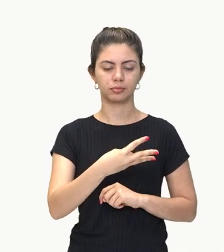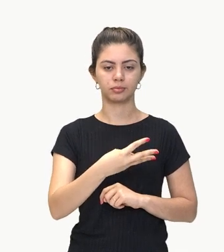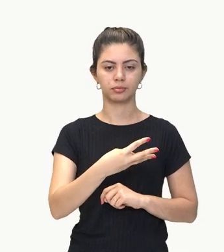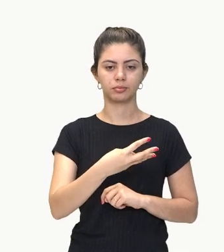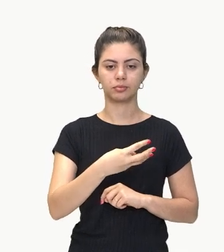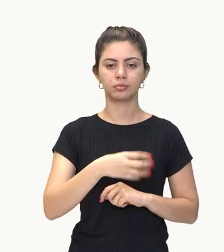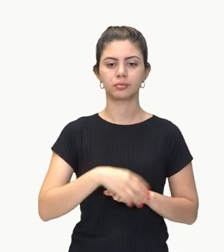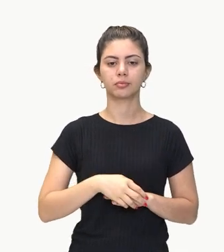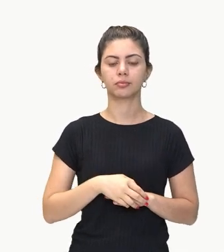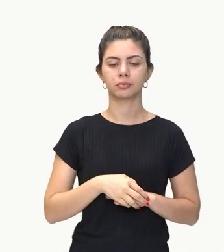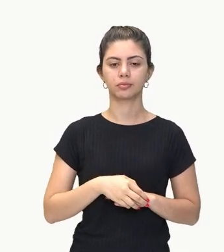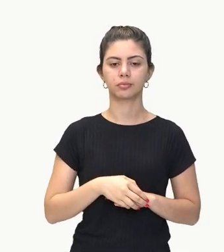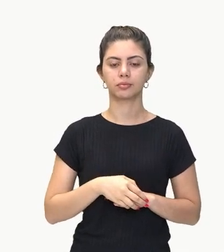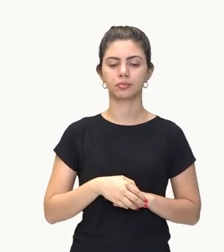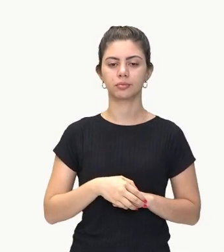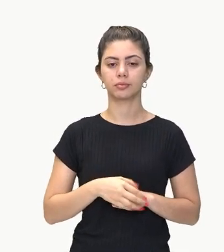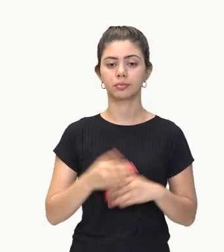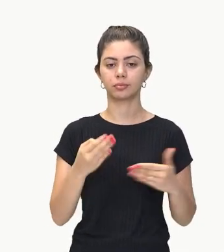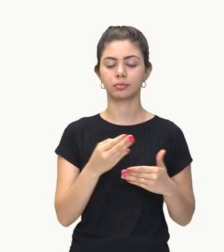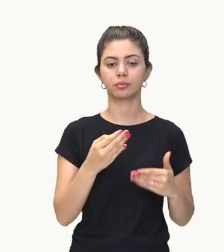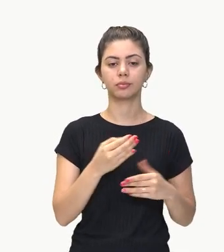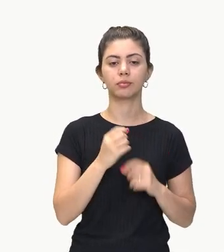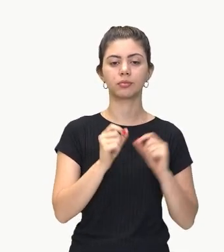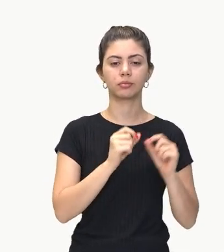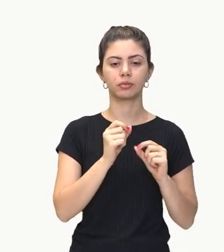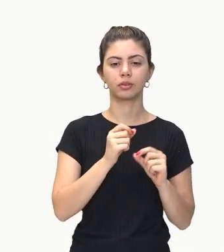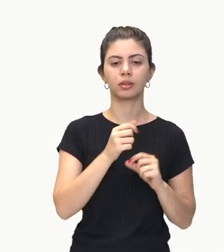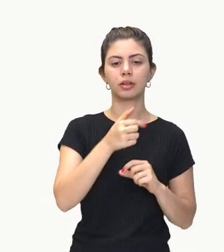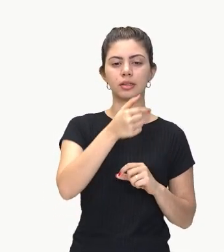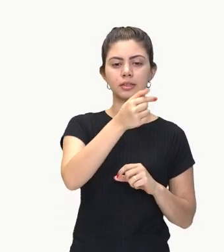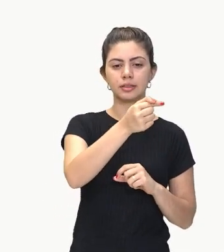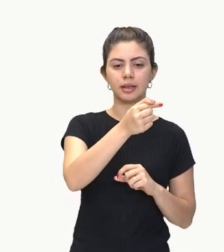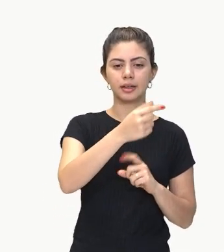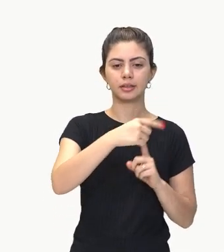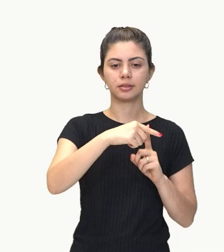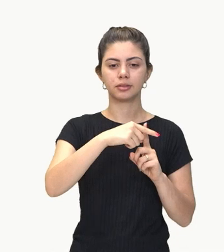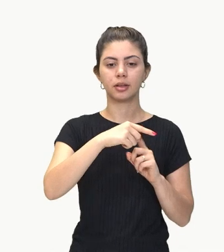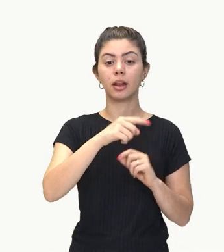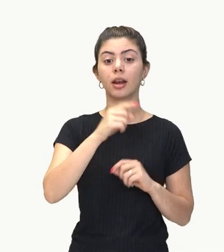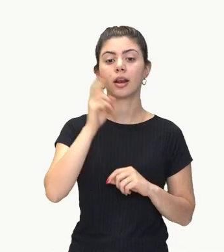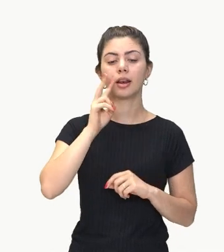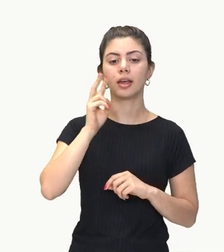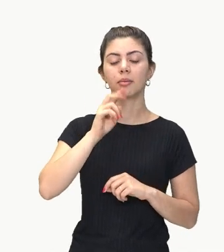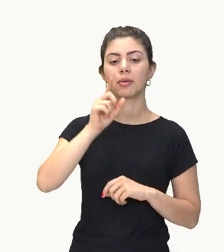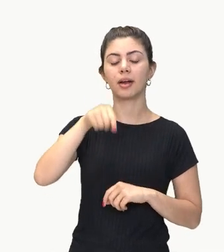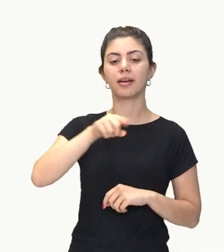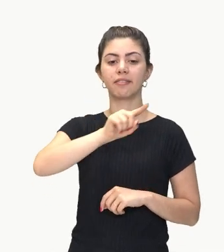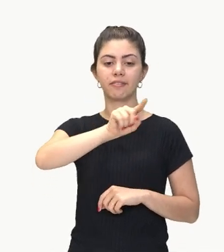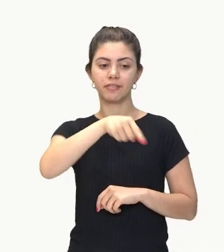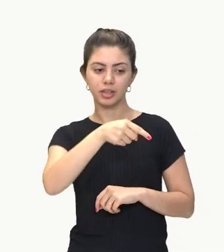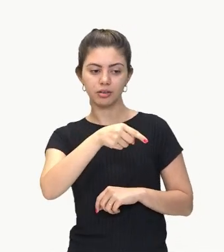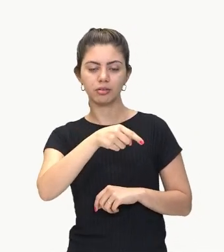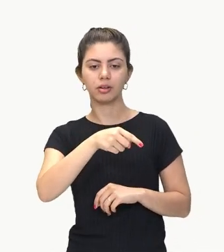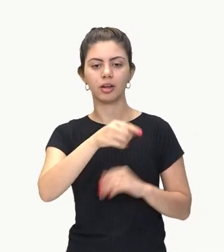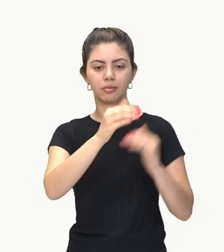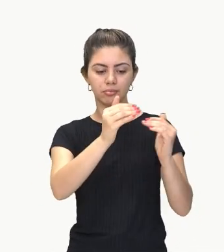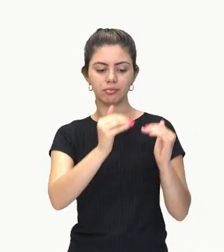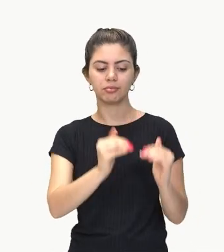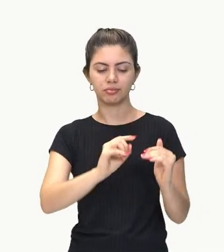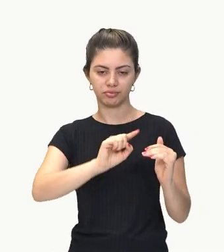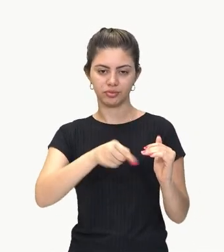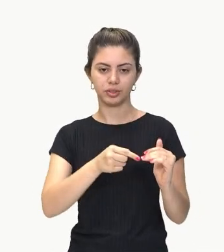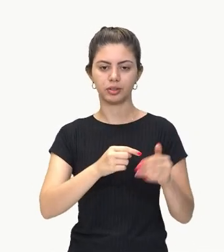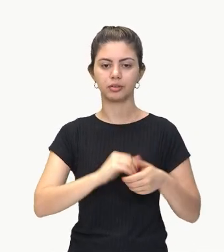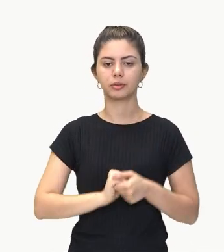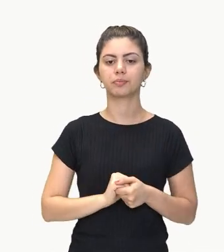1. Soma de números decimais é vírgula embaixo de vírgula. Então, já coloco a minha vírgula.